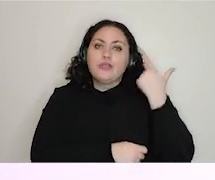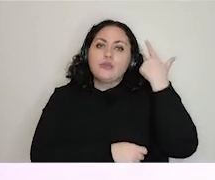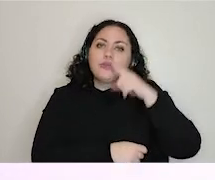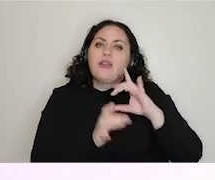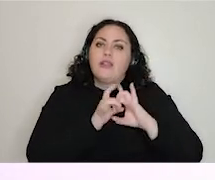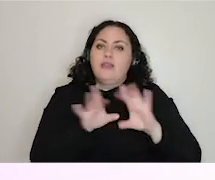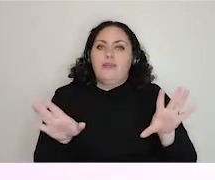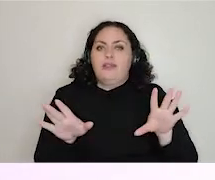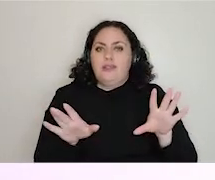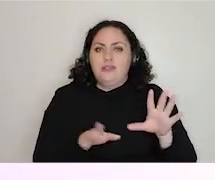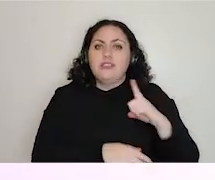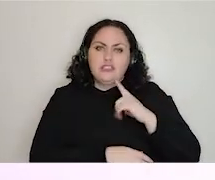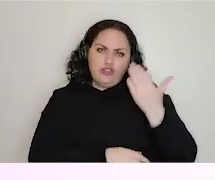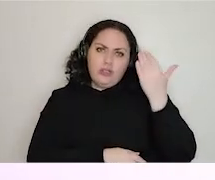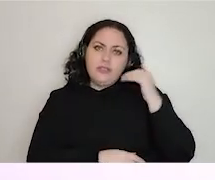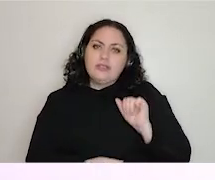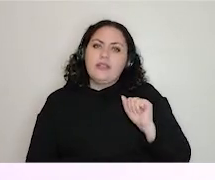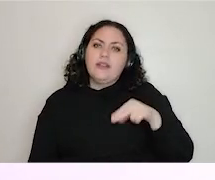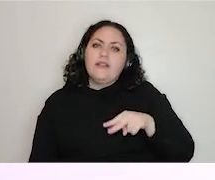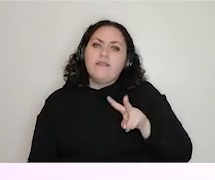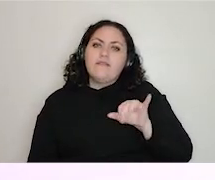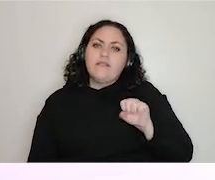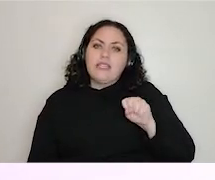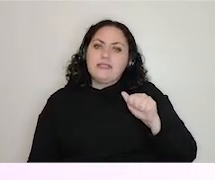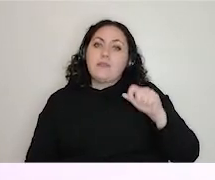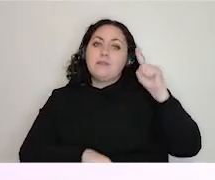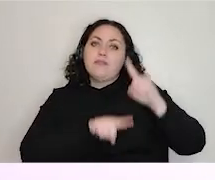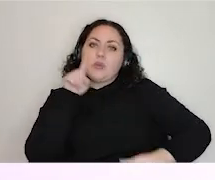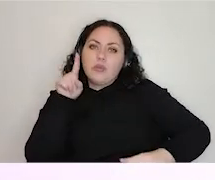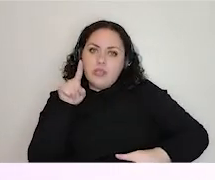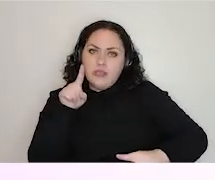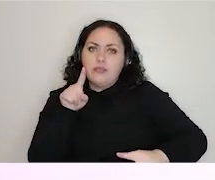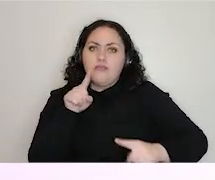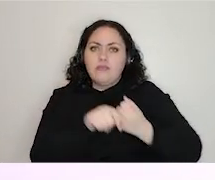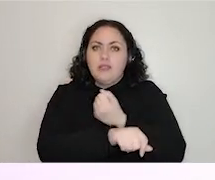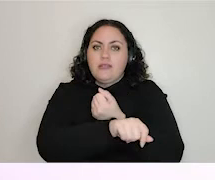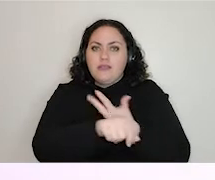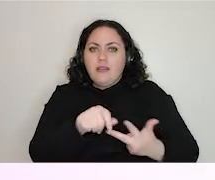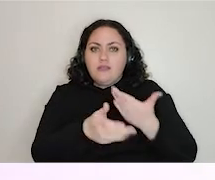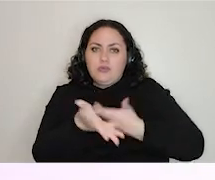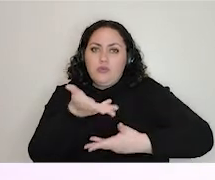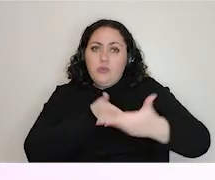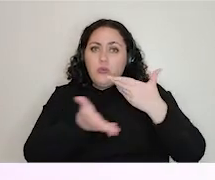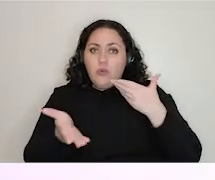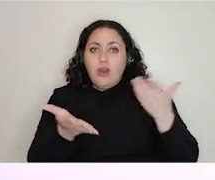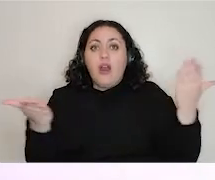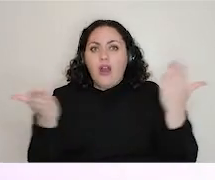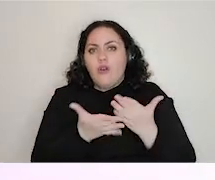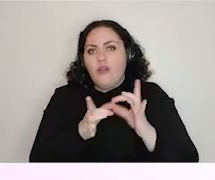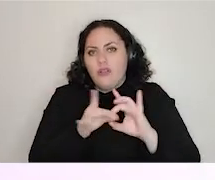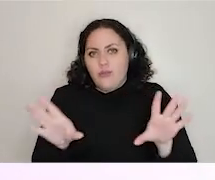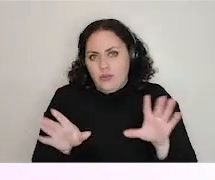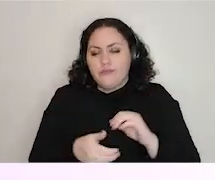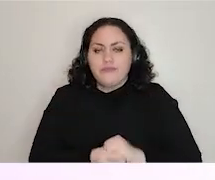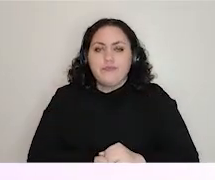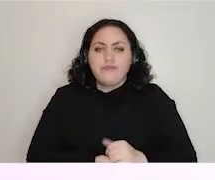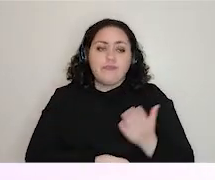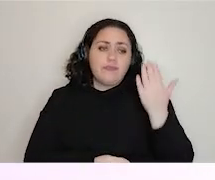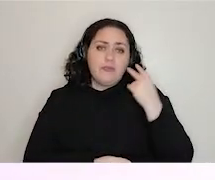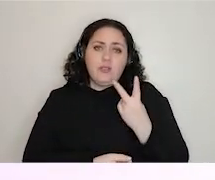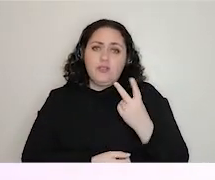restrições da Anvisa que colocavam isso como algo que não tinha como. Só em